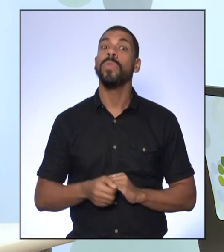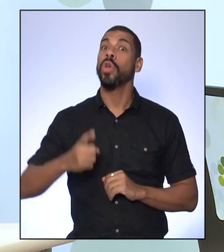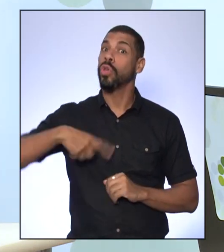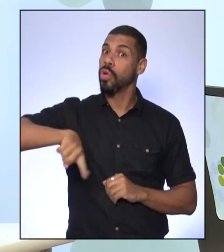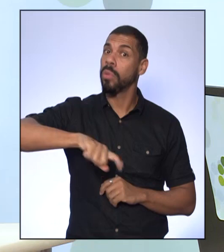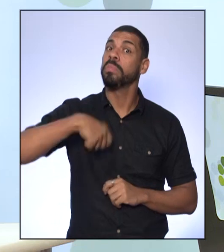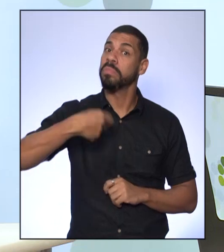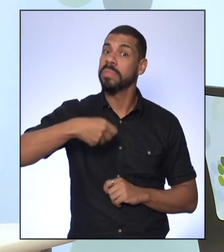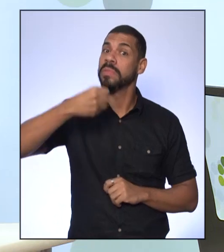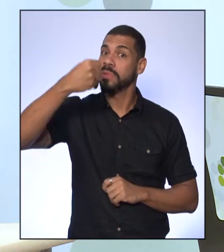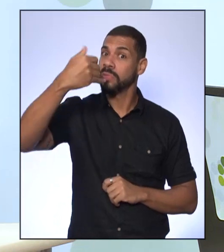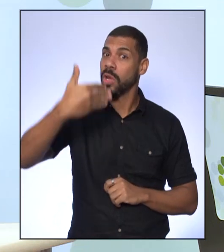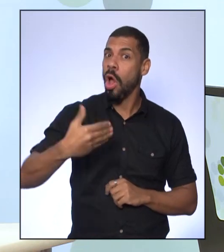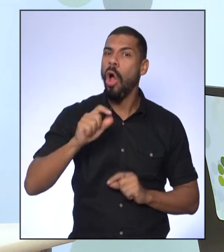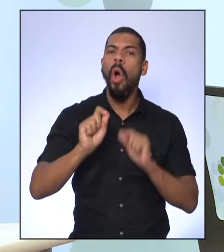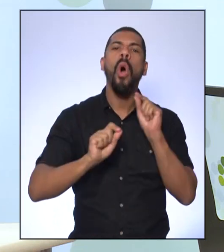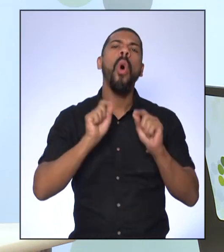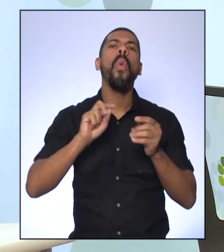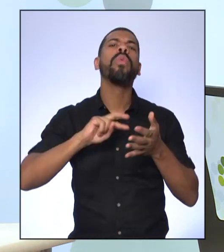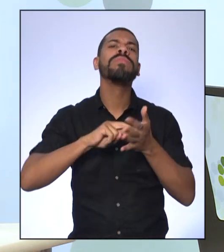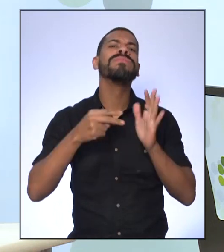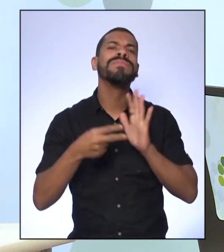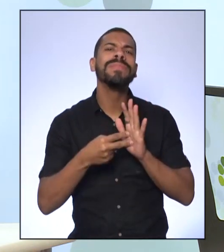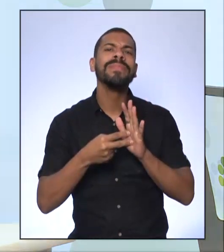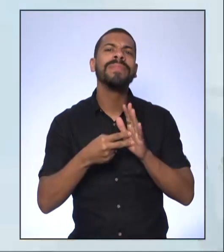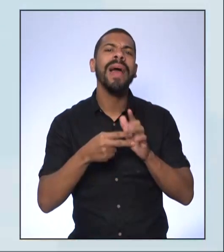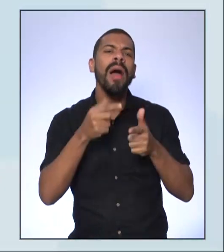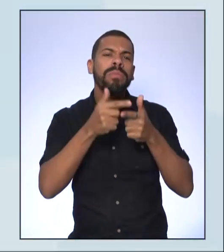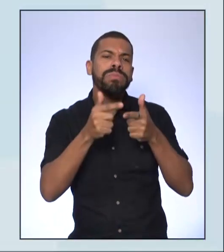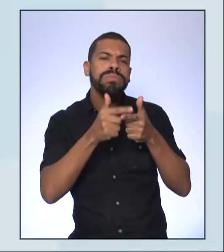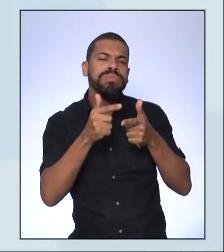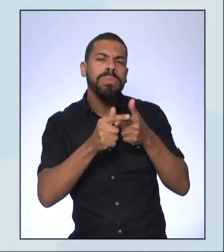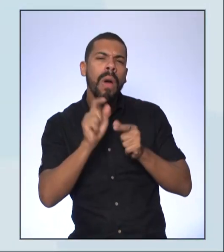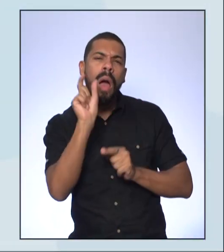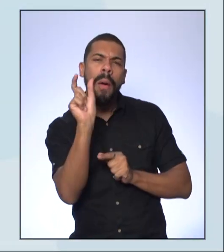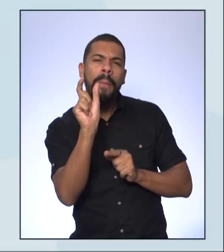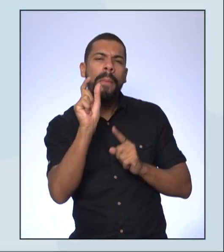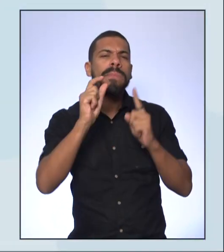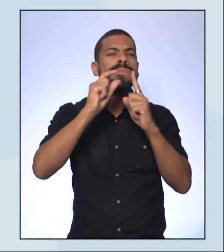falar, primeira coisa, o que é desastre. Né? Então, eu trouxe aí uma